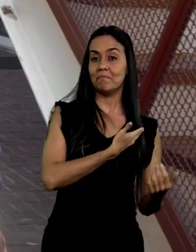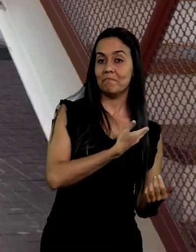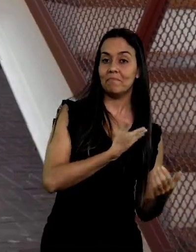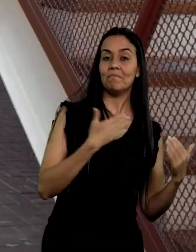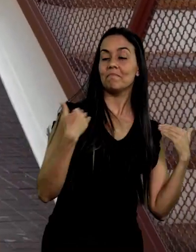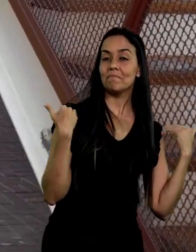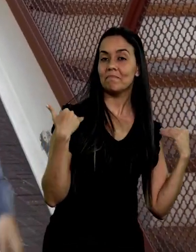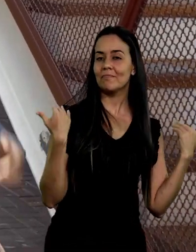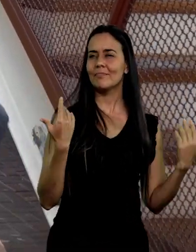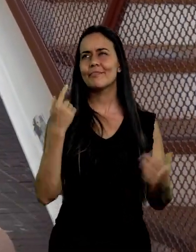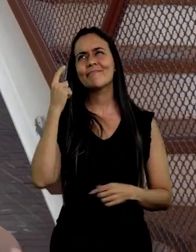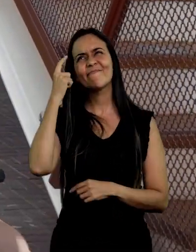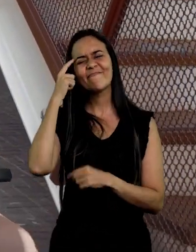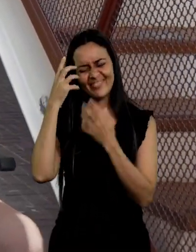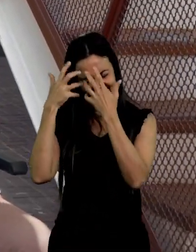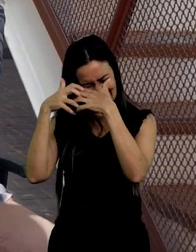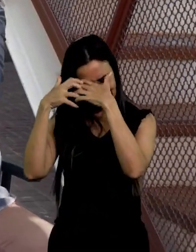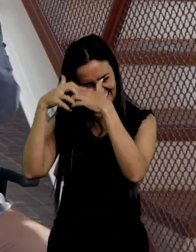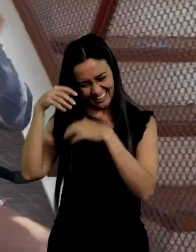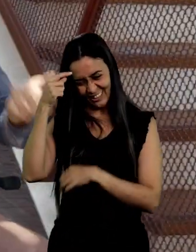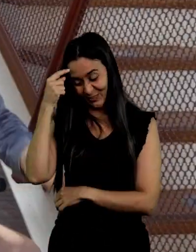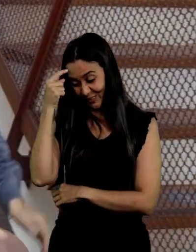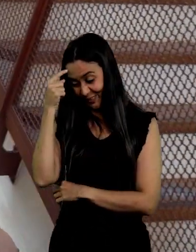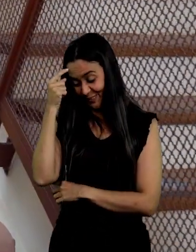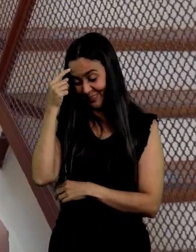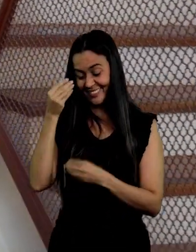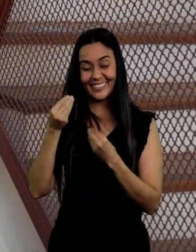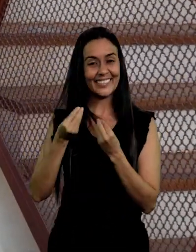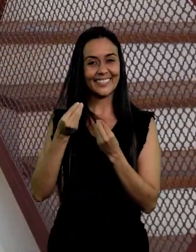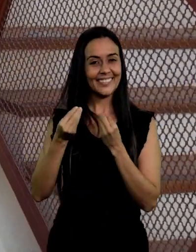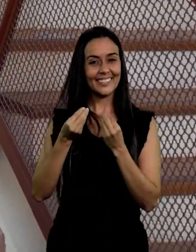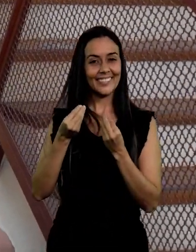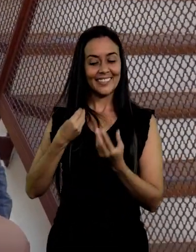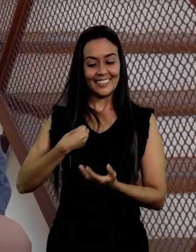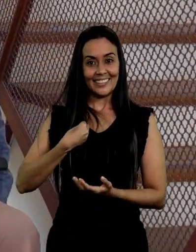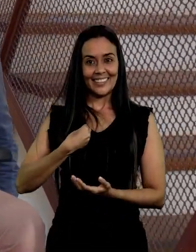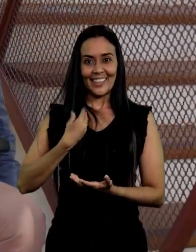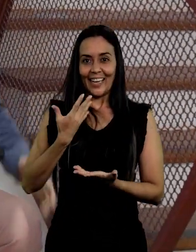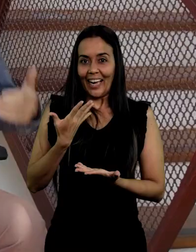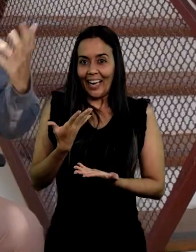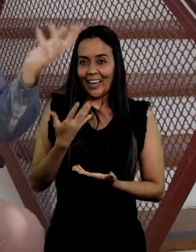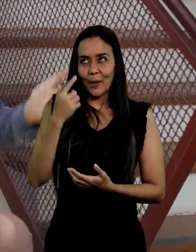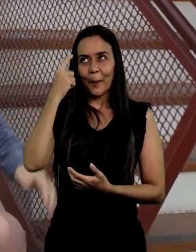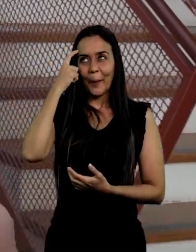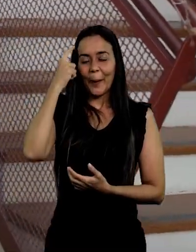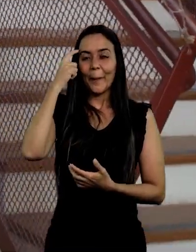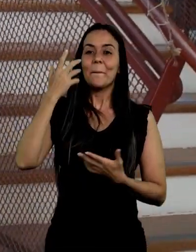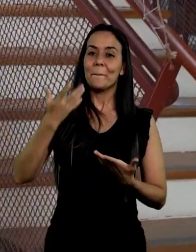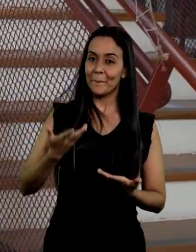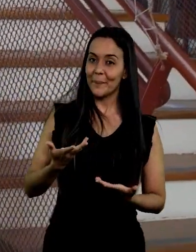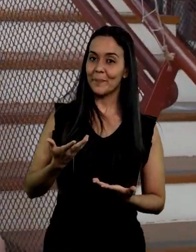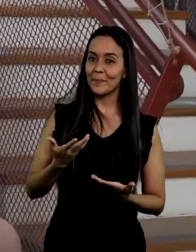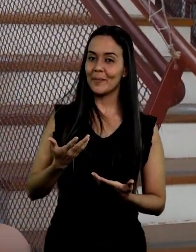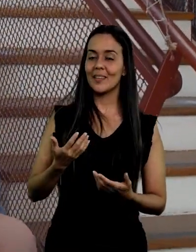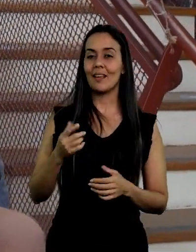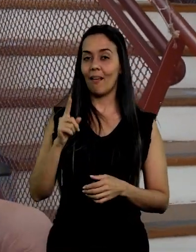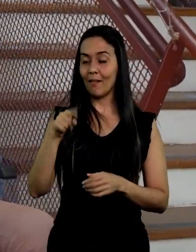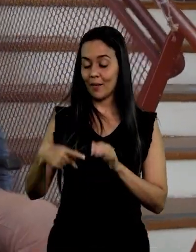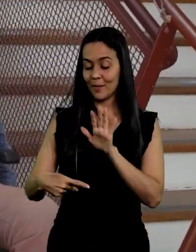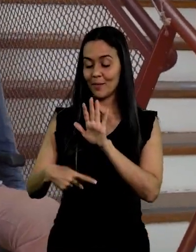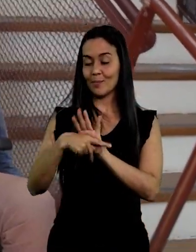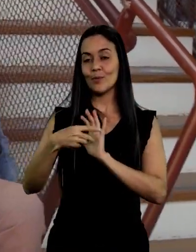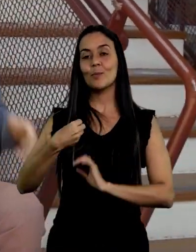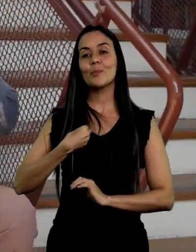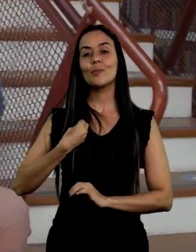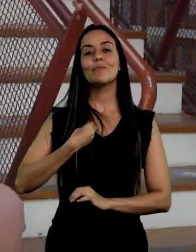sentindo aqui Não, mas eu não estou dizendo de você, eu estou dizendo de nós, né? Do nosso jeito de estar na vida, né, cara?